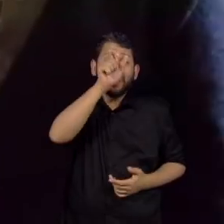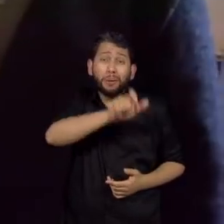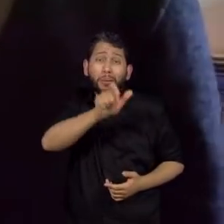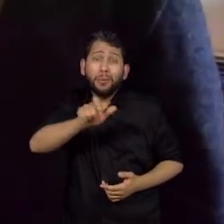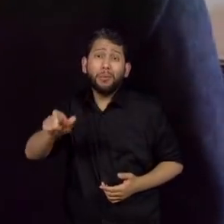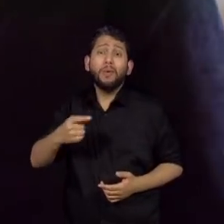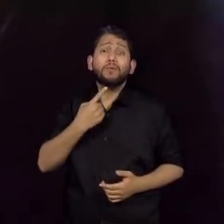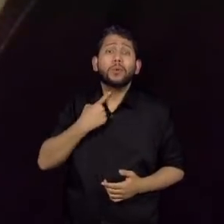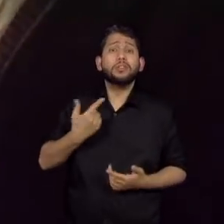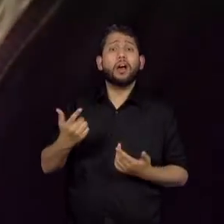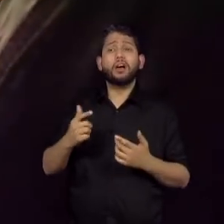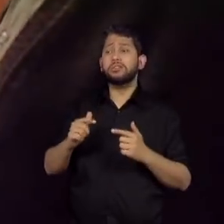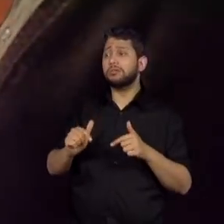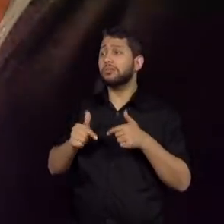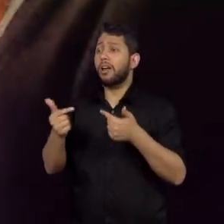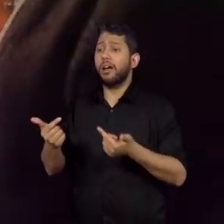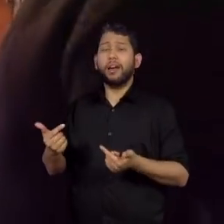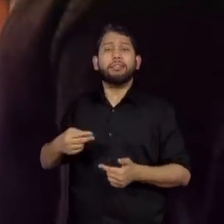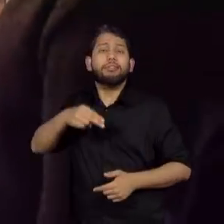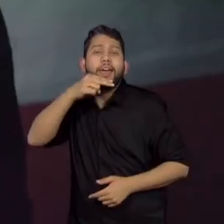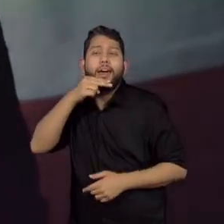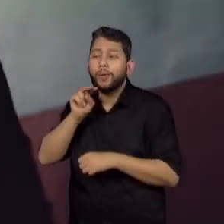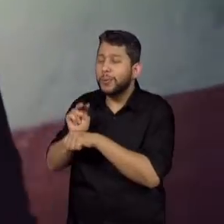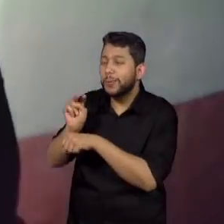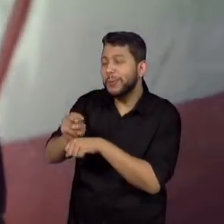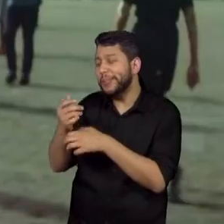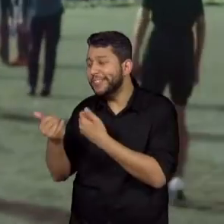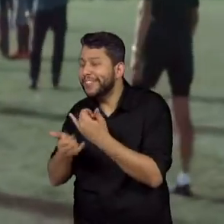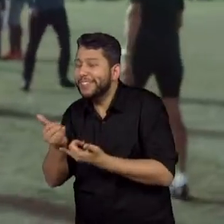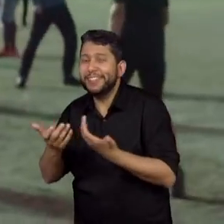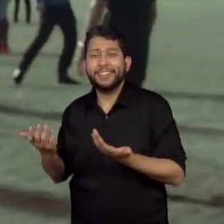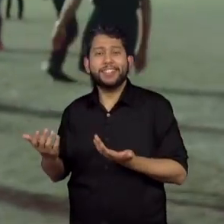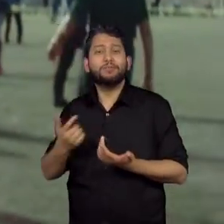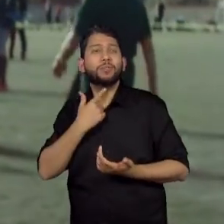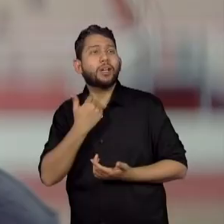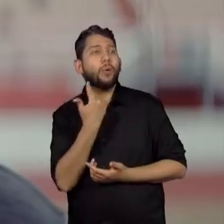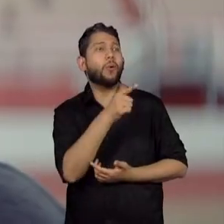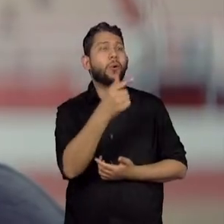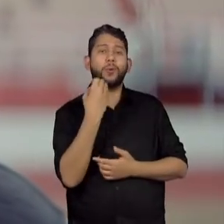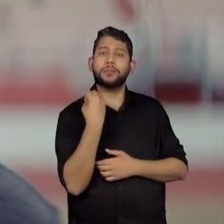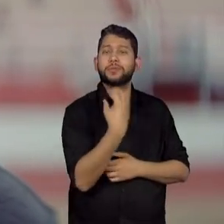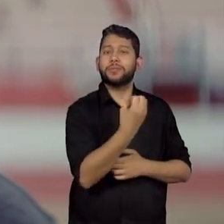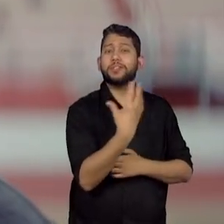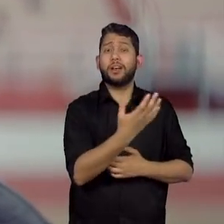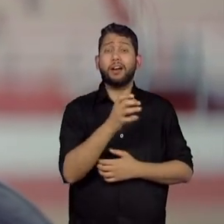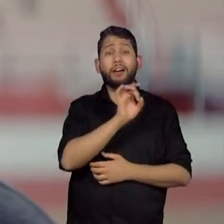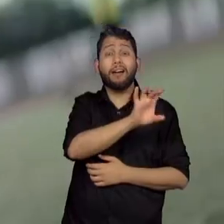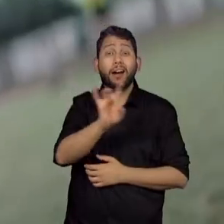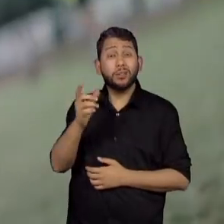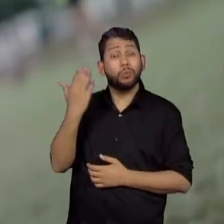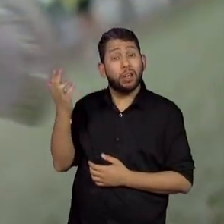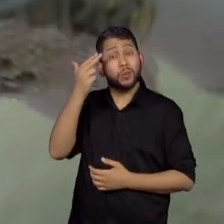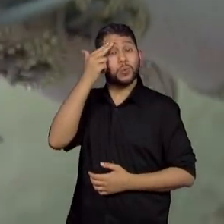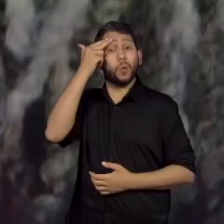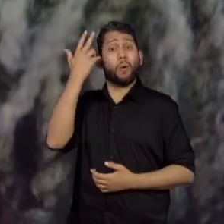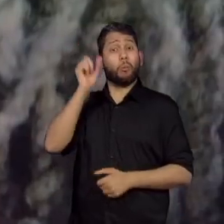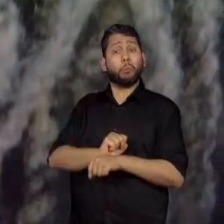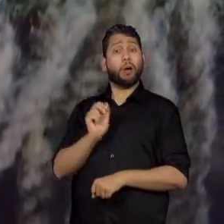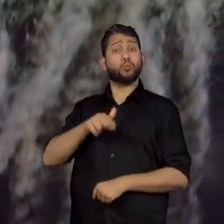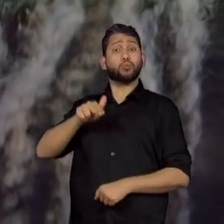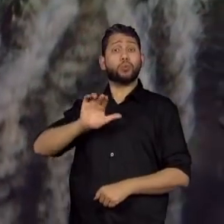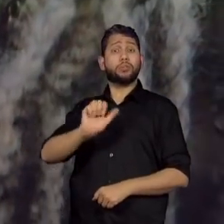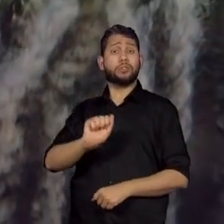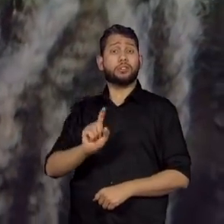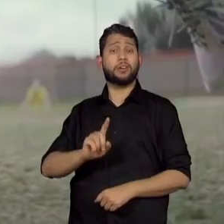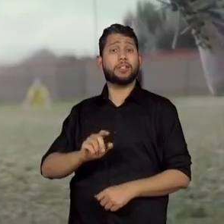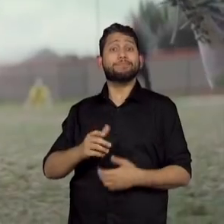se dedicar para os netos ou talvez queiram outras atividades, cada um tem os seus sonhos. E